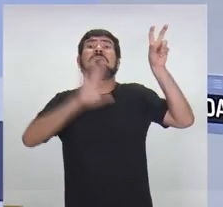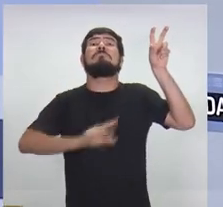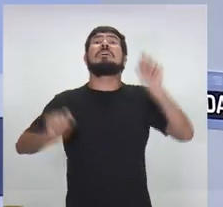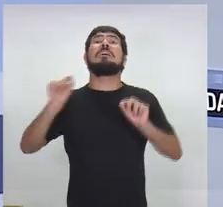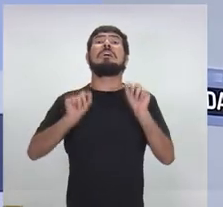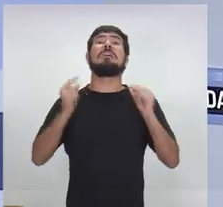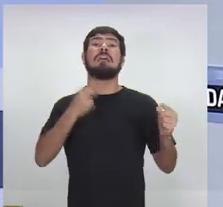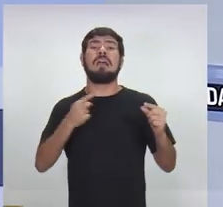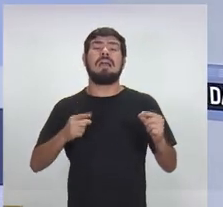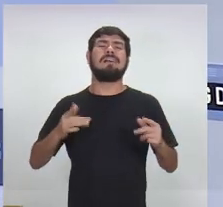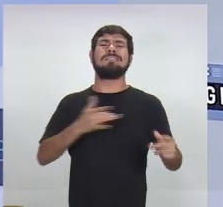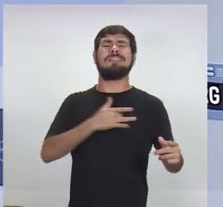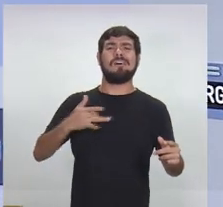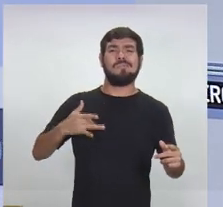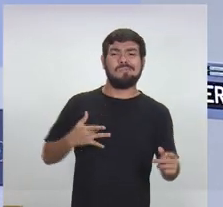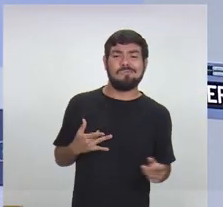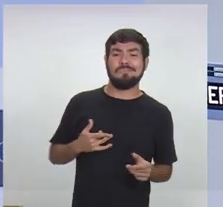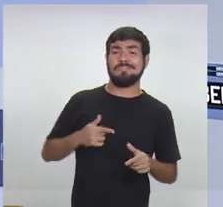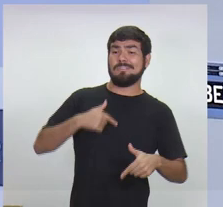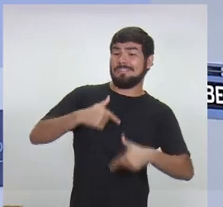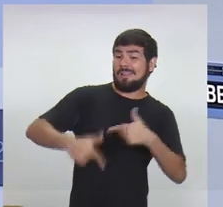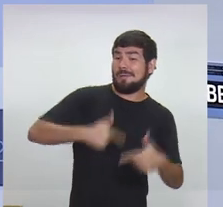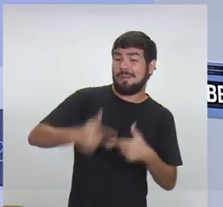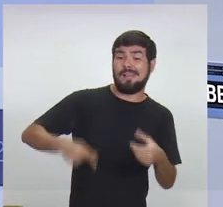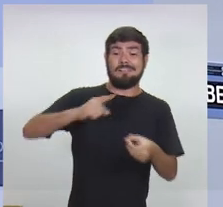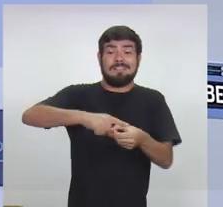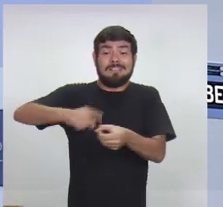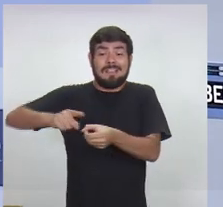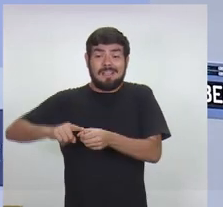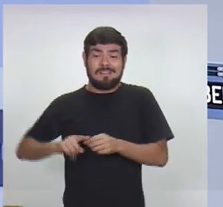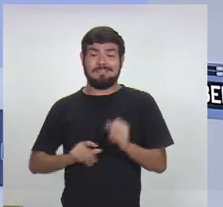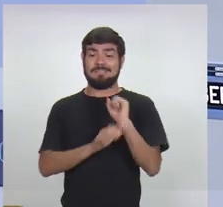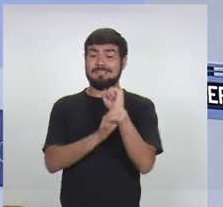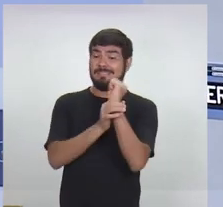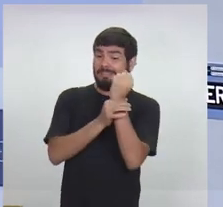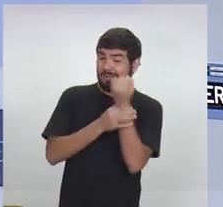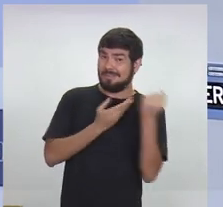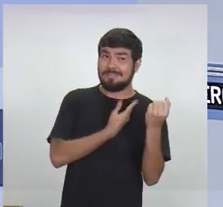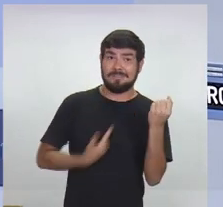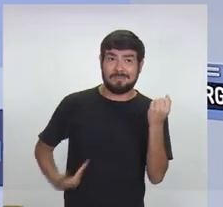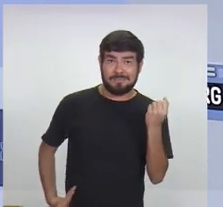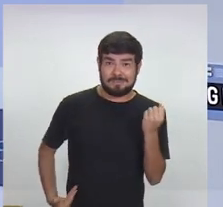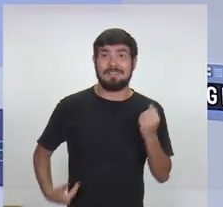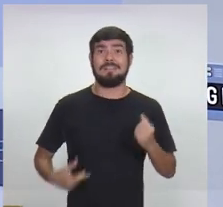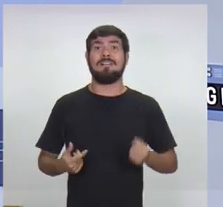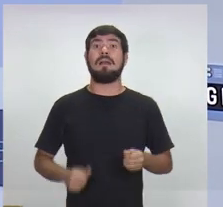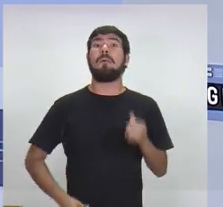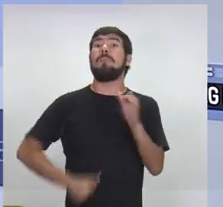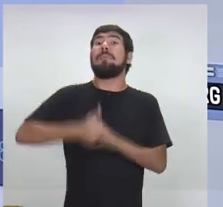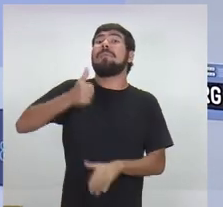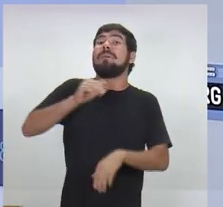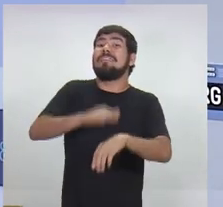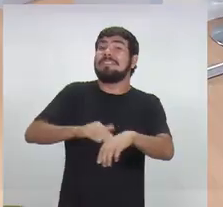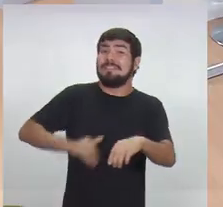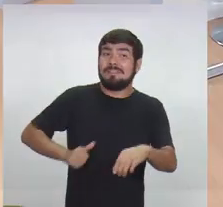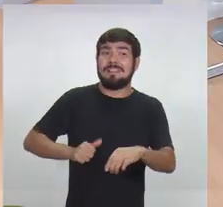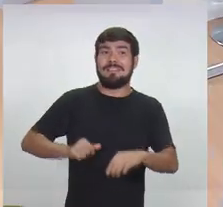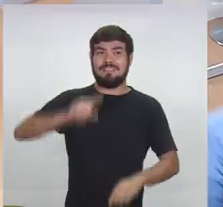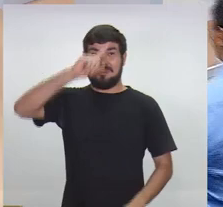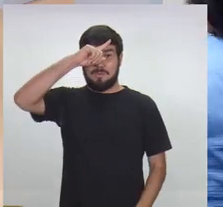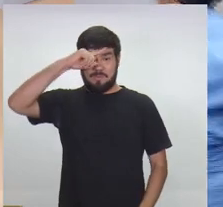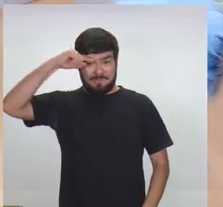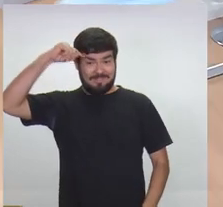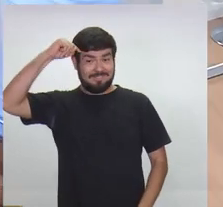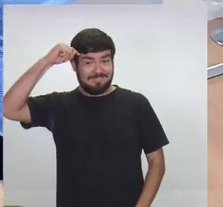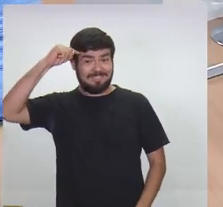e renda interior do estado e segurança pública vamos chamar então portanto primeiro candidato wilson lima do psc